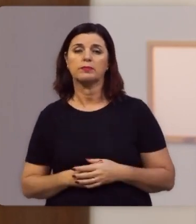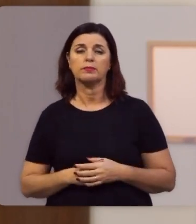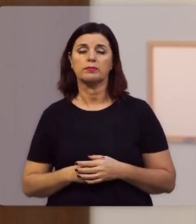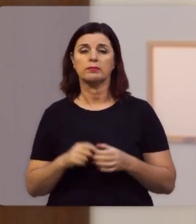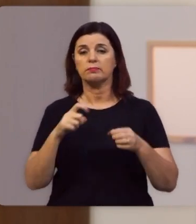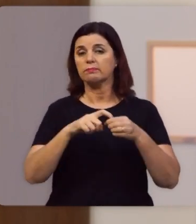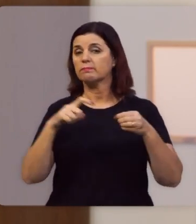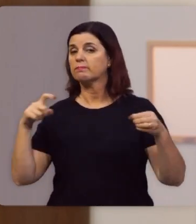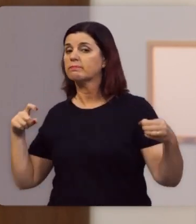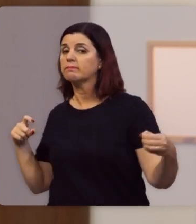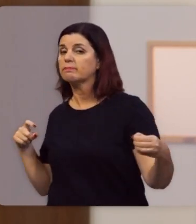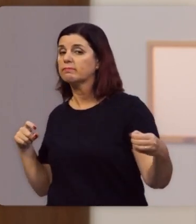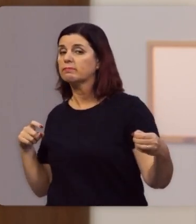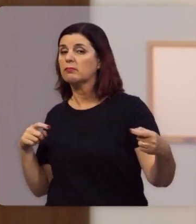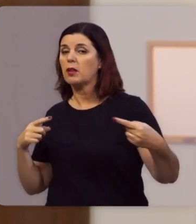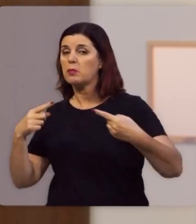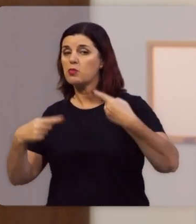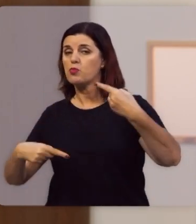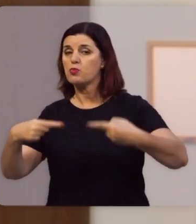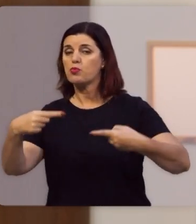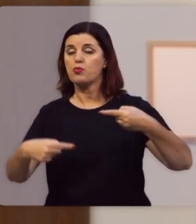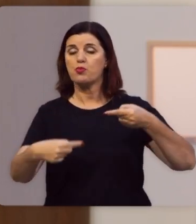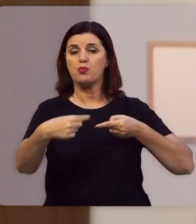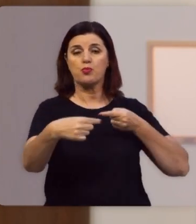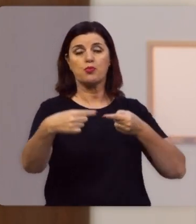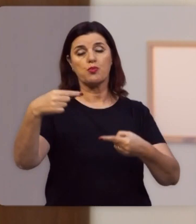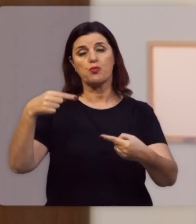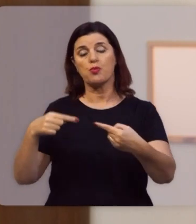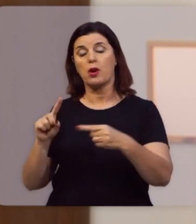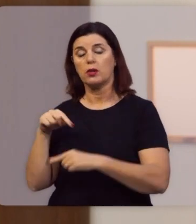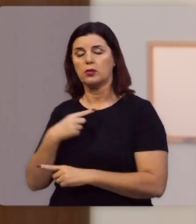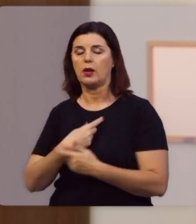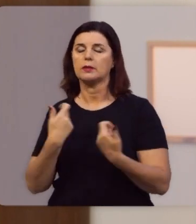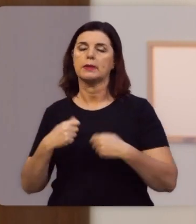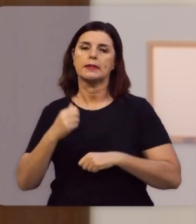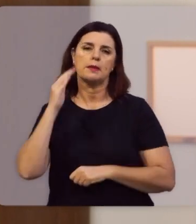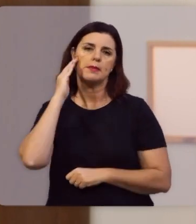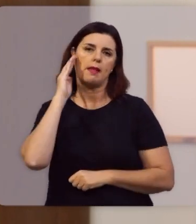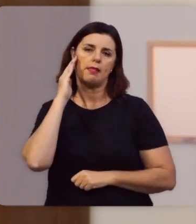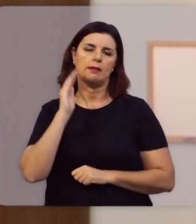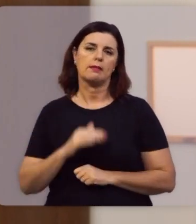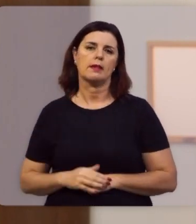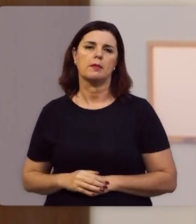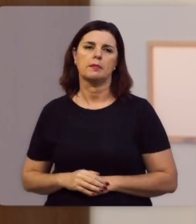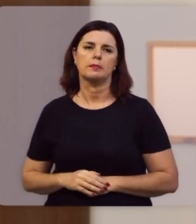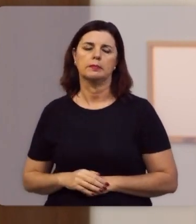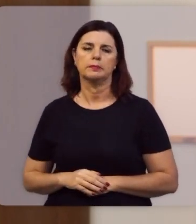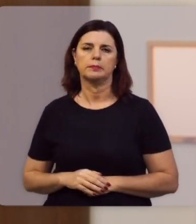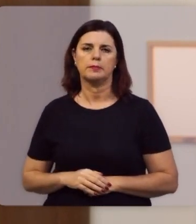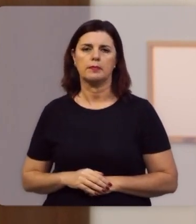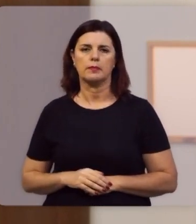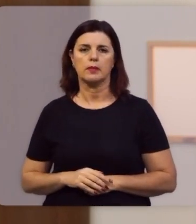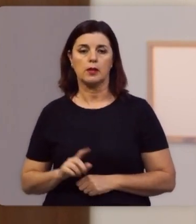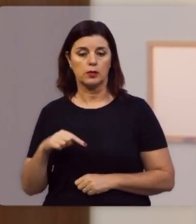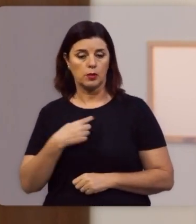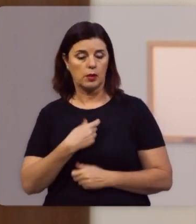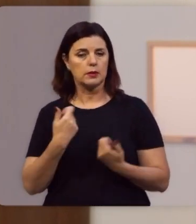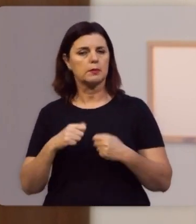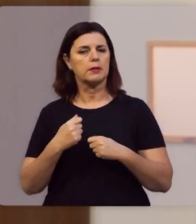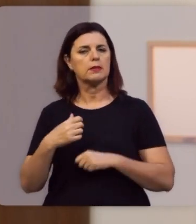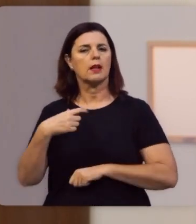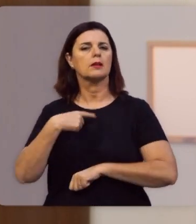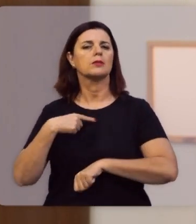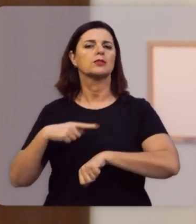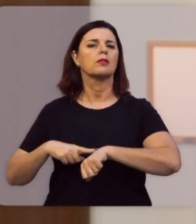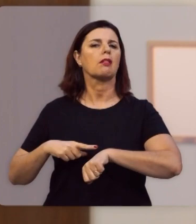criam contendas querelas nós precisamos entender que precisamos de um